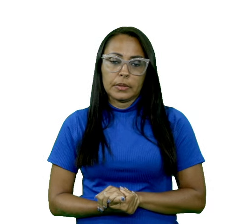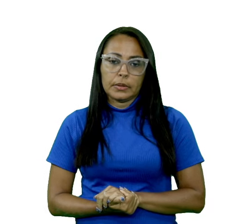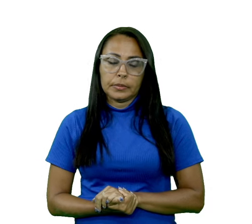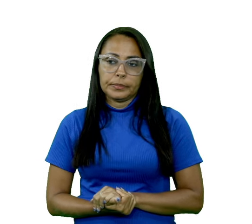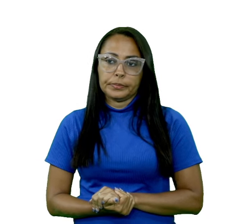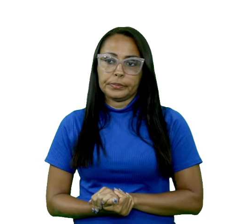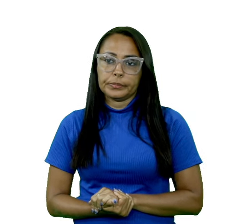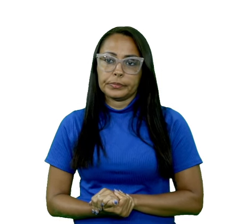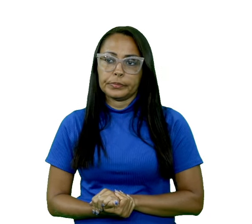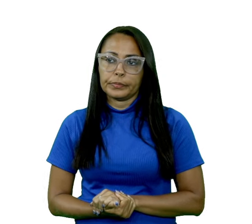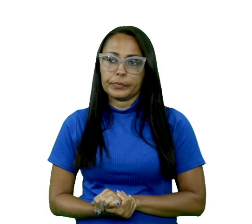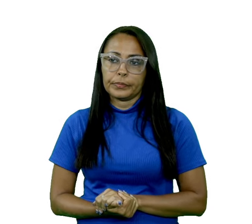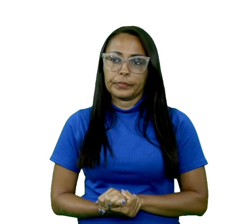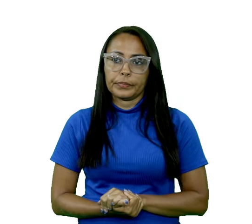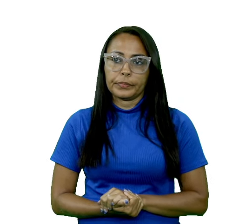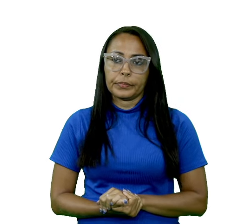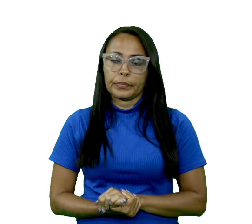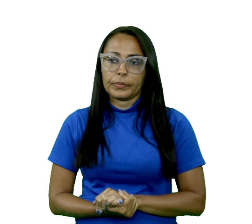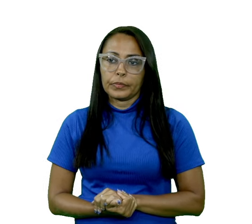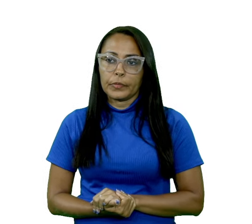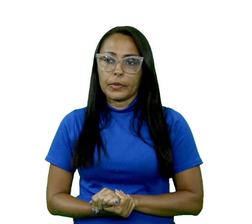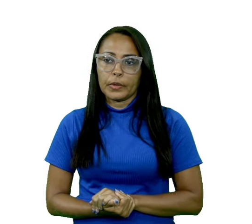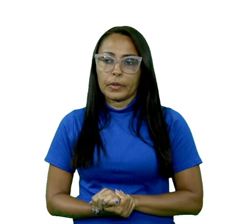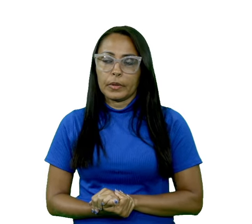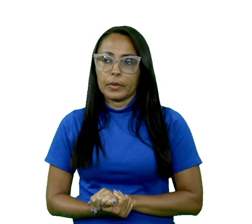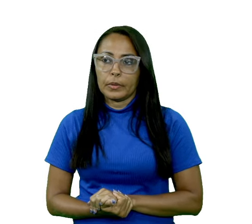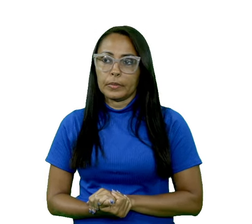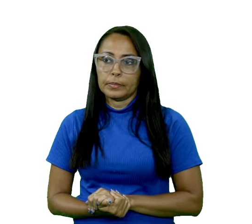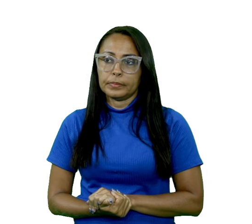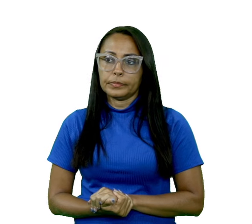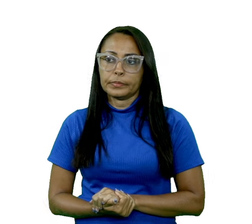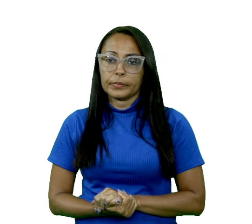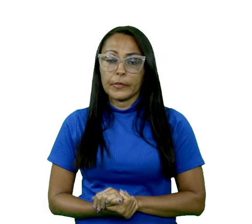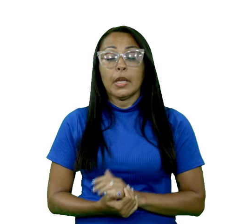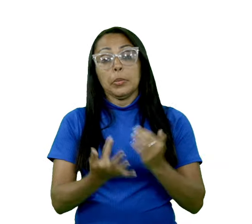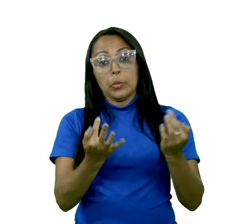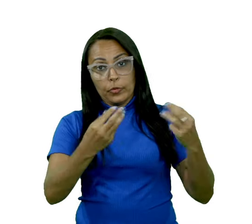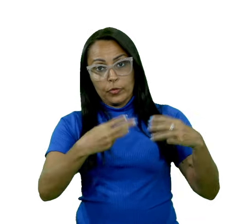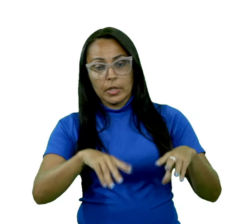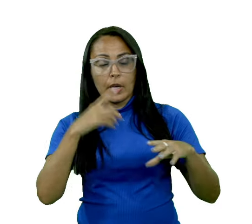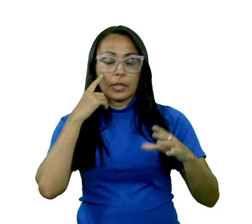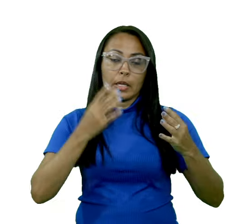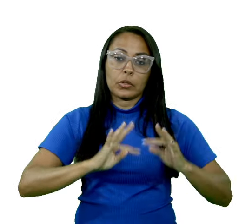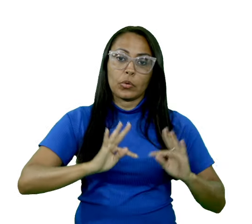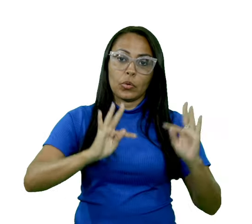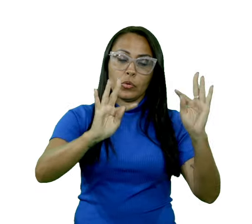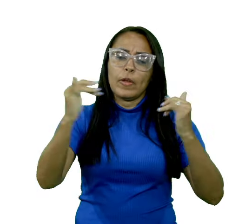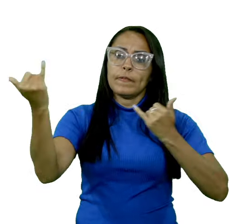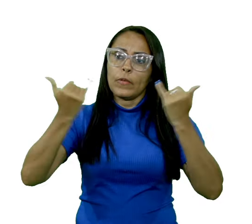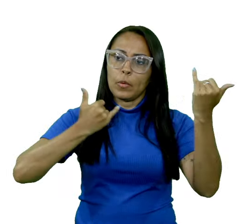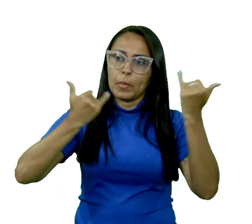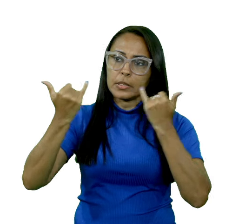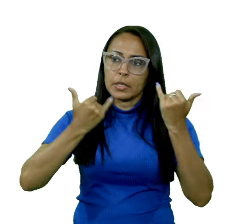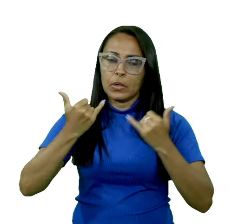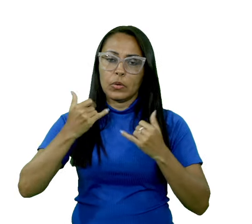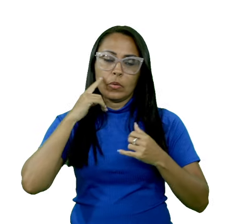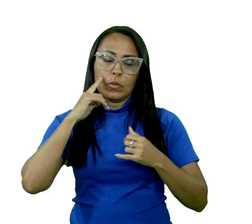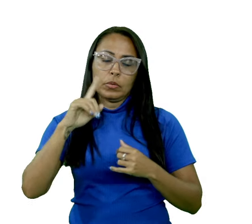plano financeiro da empresa, ao financiamento que ela pode adquirir. E, por fim, a área de tecnologia e informação, fazendo aí